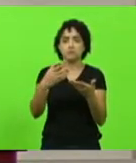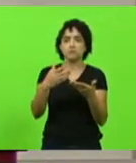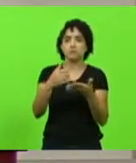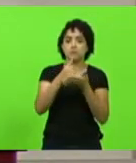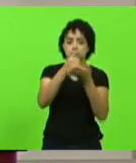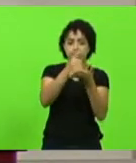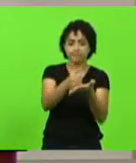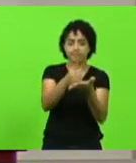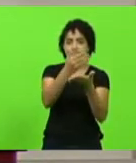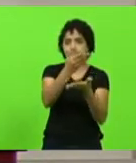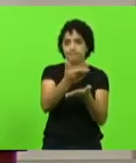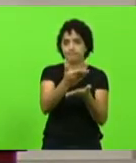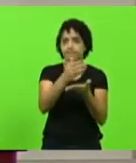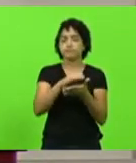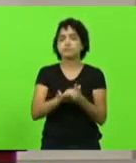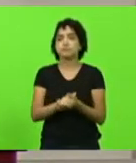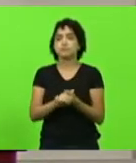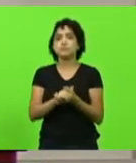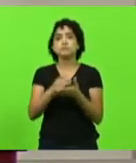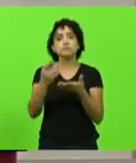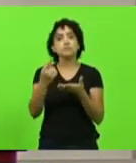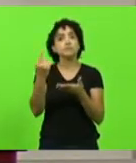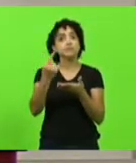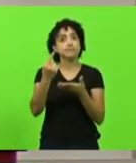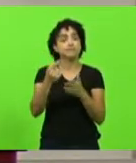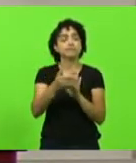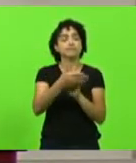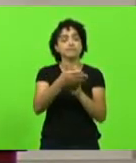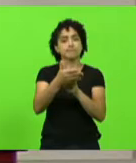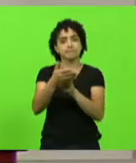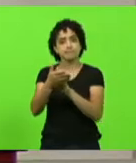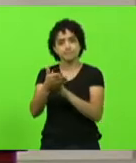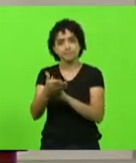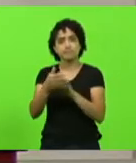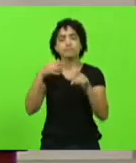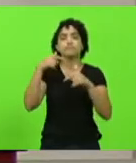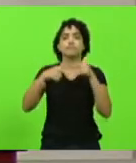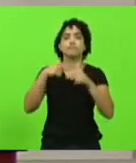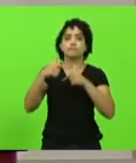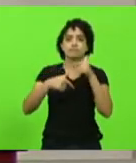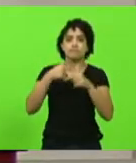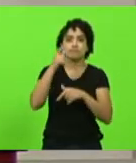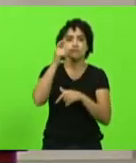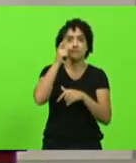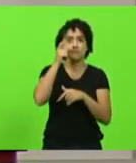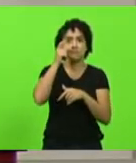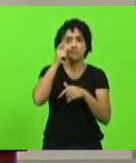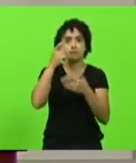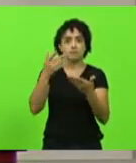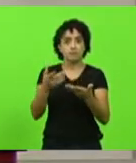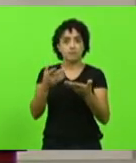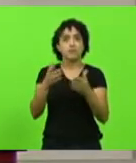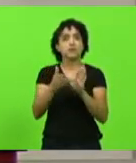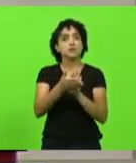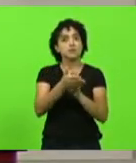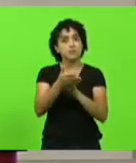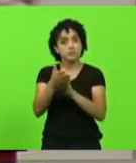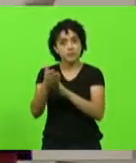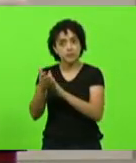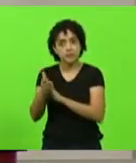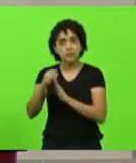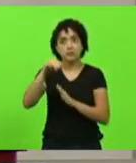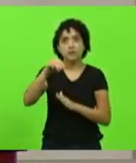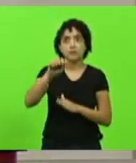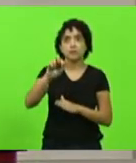de Vossa Excelência, primeiro parabenizando Vossa Excelência pelo trabalho que acompanha de perto, e também parabenizando Marcelo Petrelli